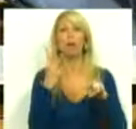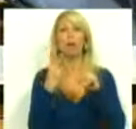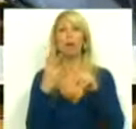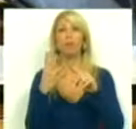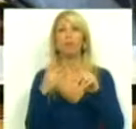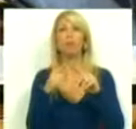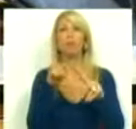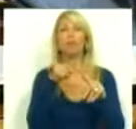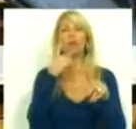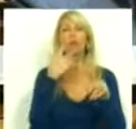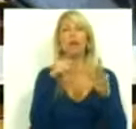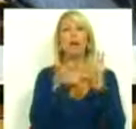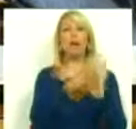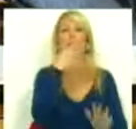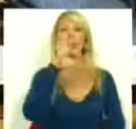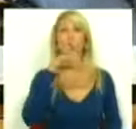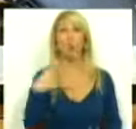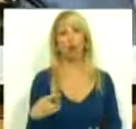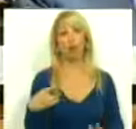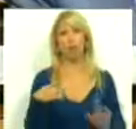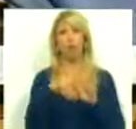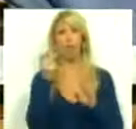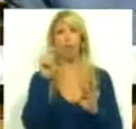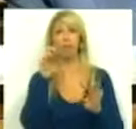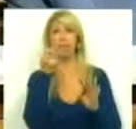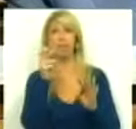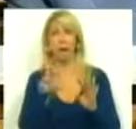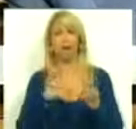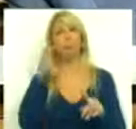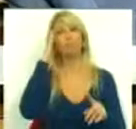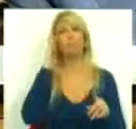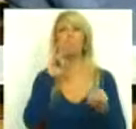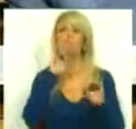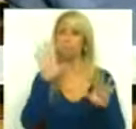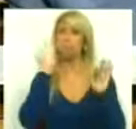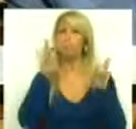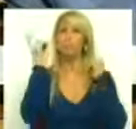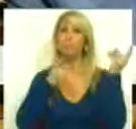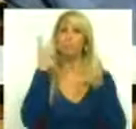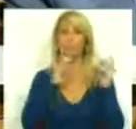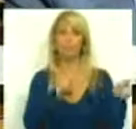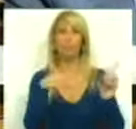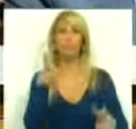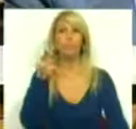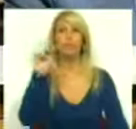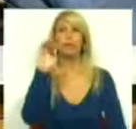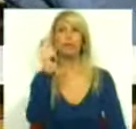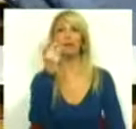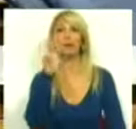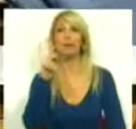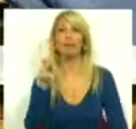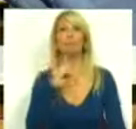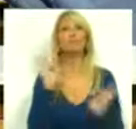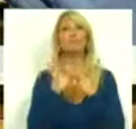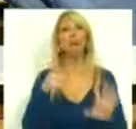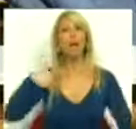artigo 189 do ENFAR. Julgamos que deveria ser equacionada a sua possível passagem à reserva, tal como já